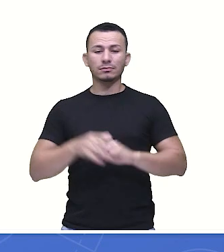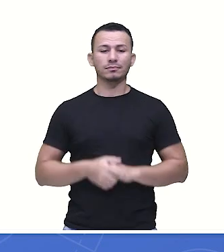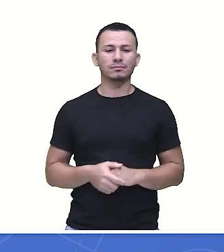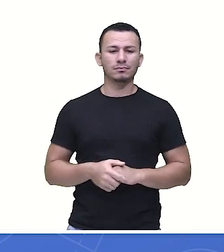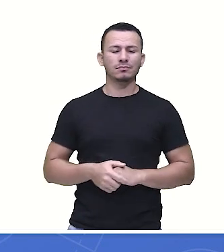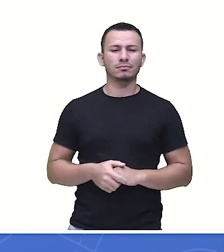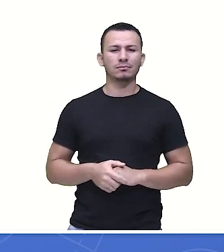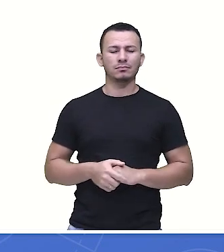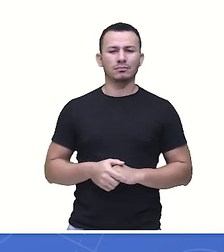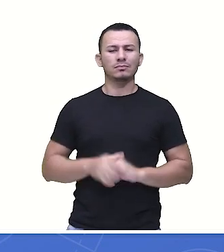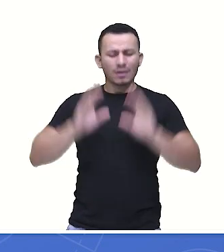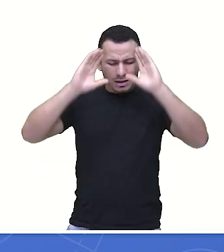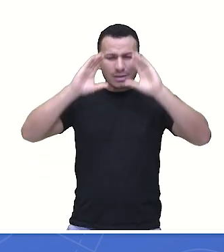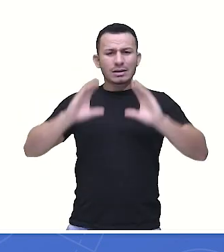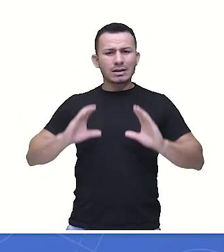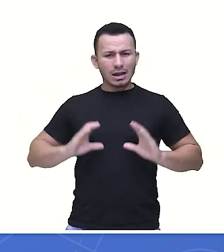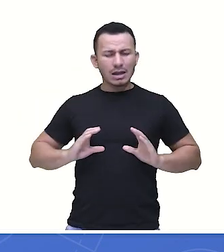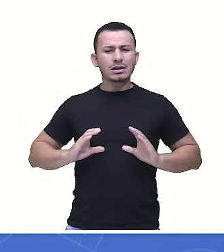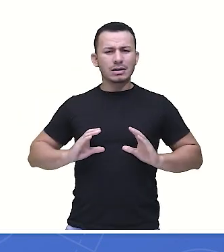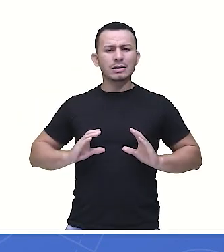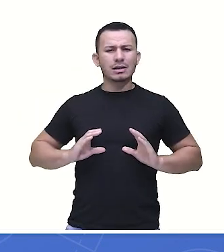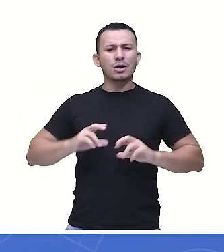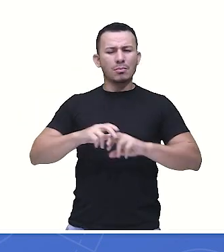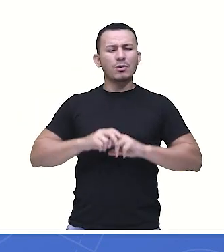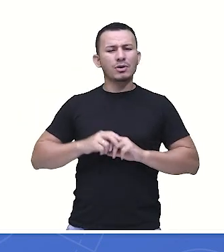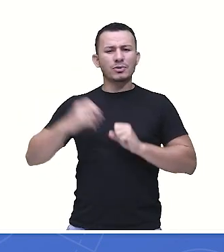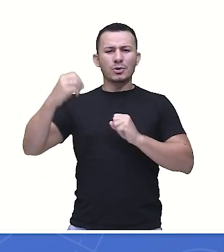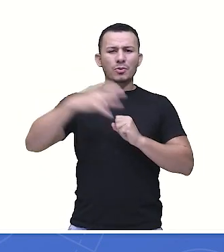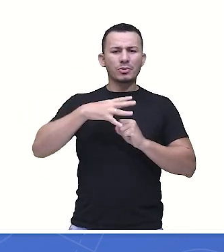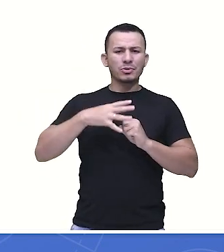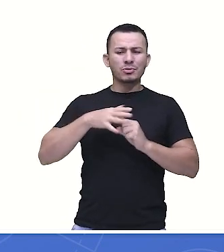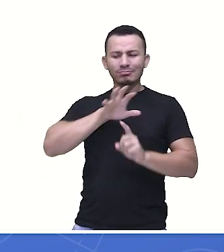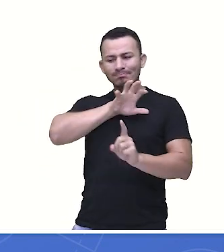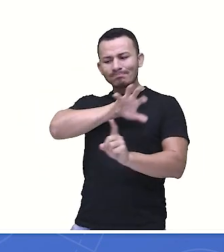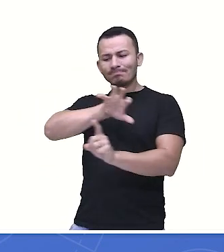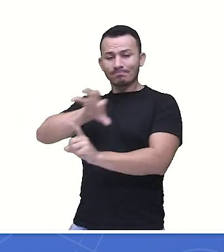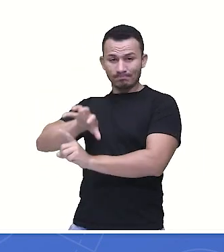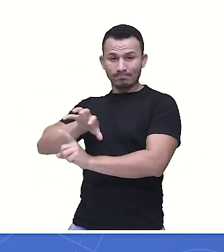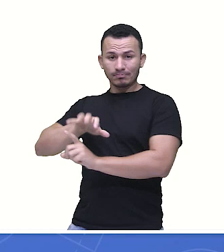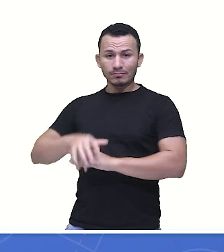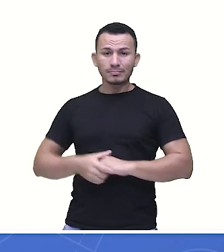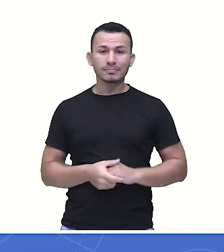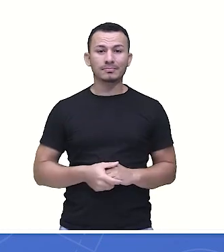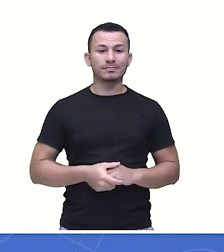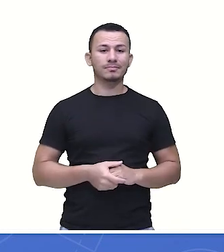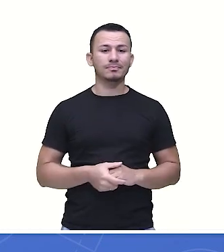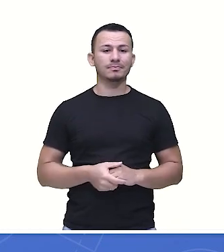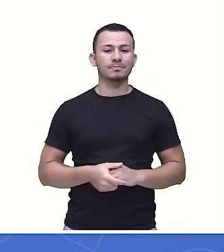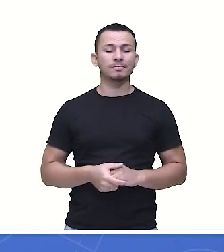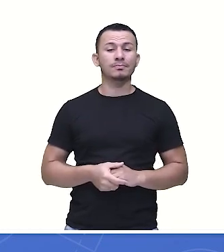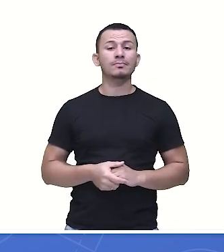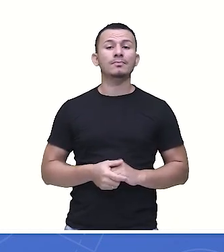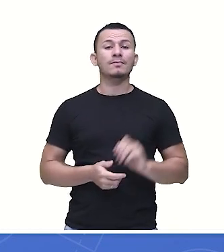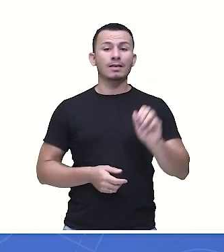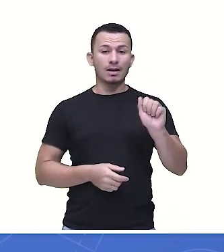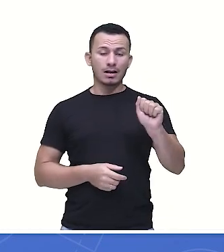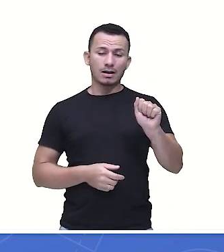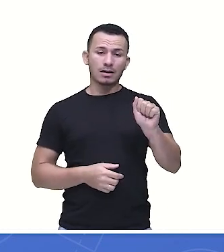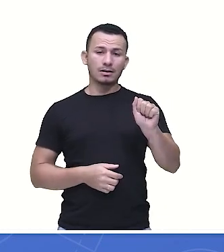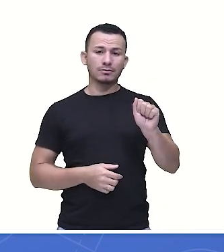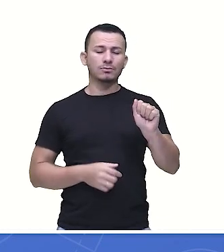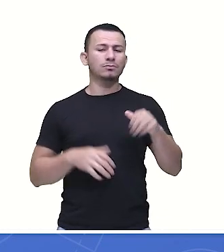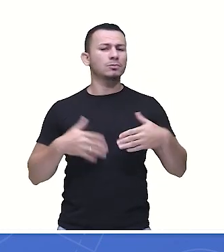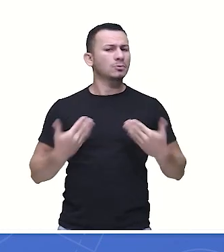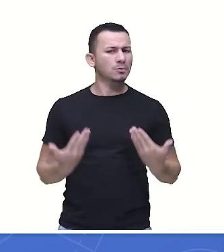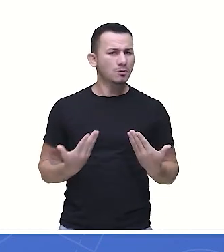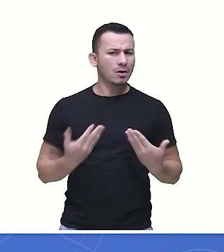ideais de cidadania inspirados pelo iluminismo. Então vamos lá para as alternativas? Letra A, apenas o item